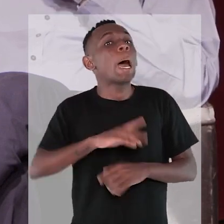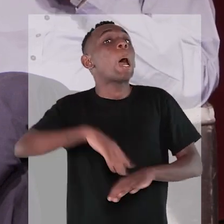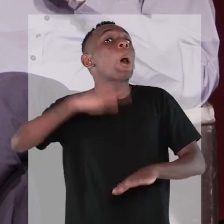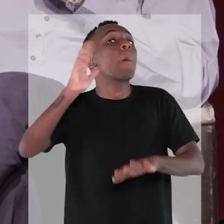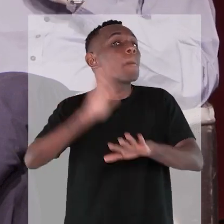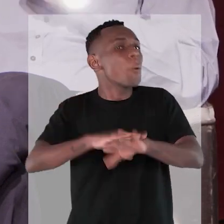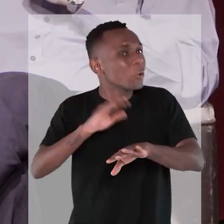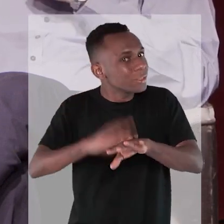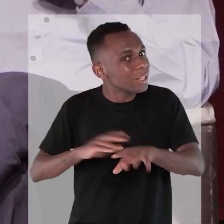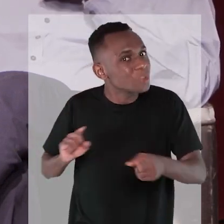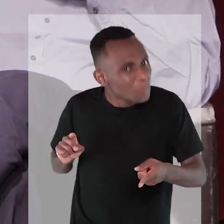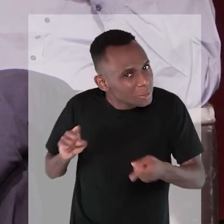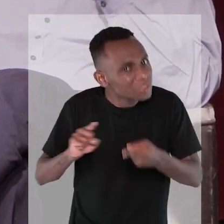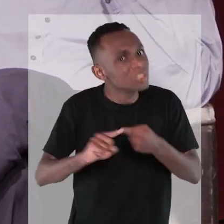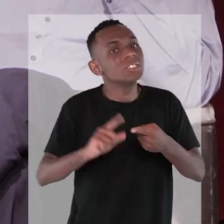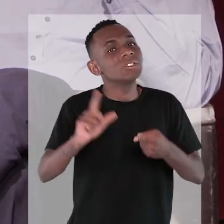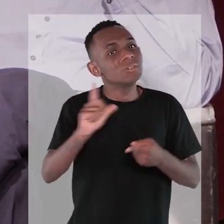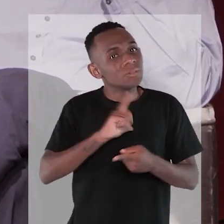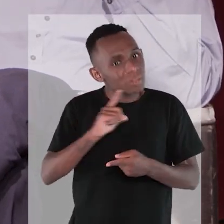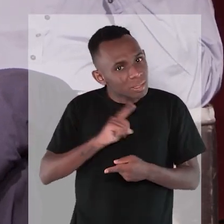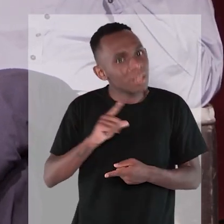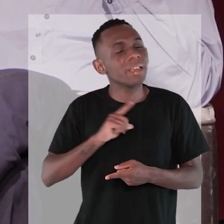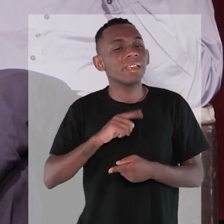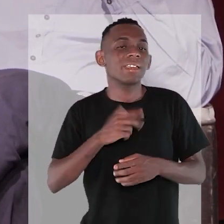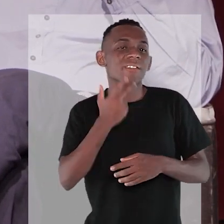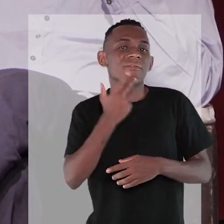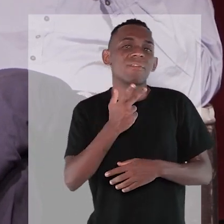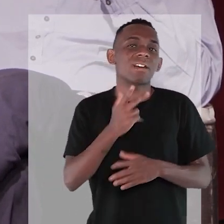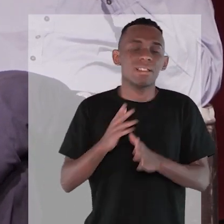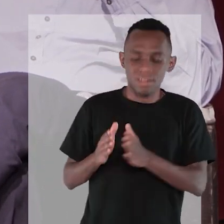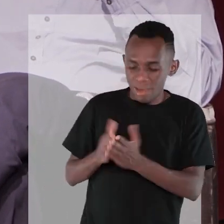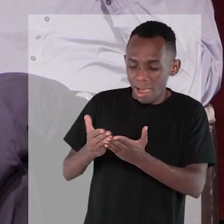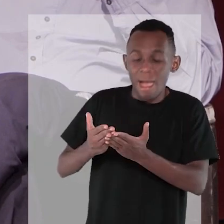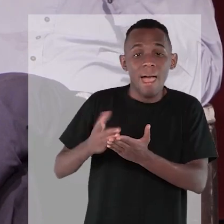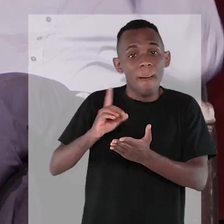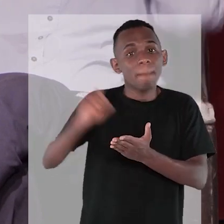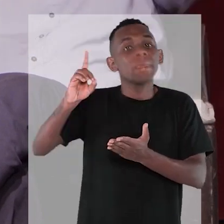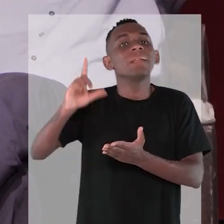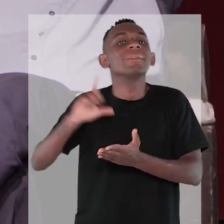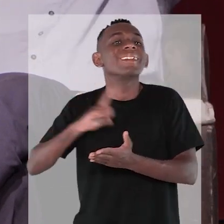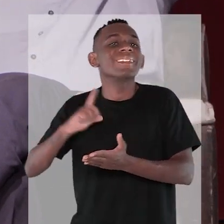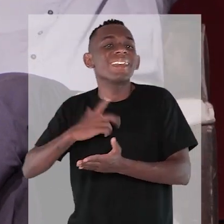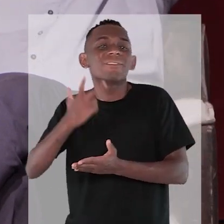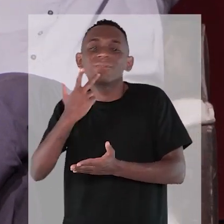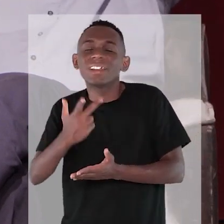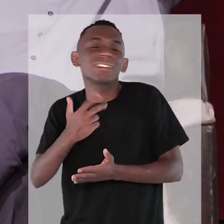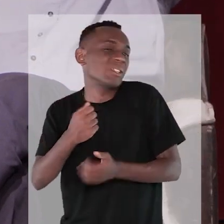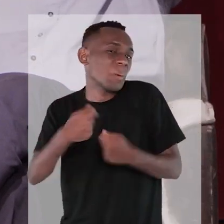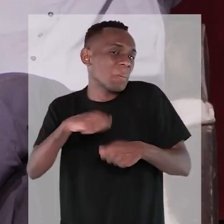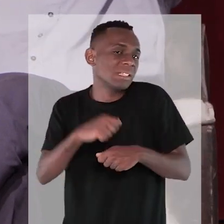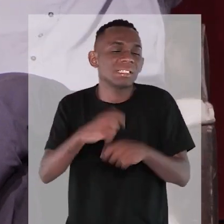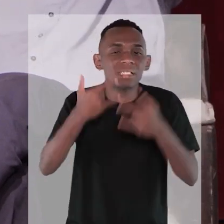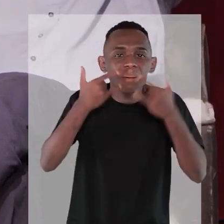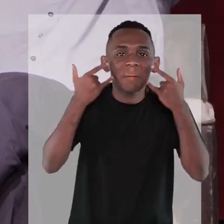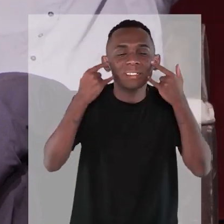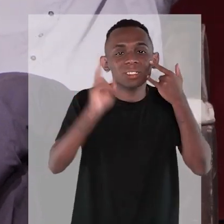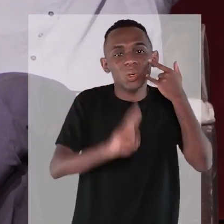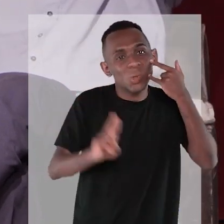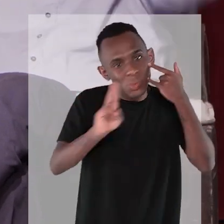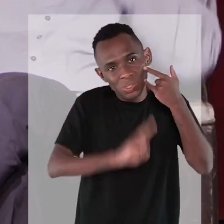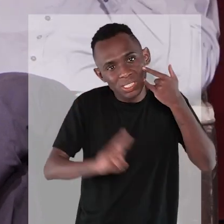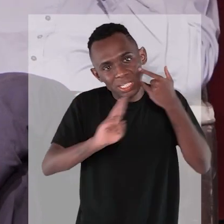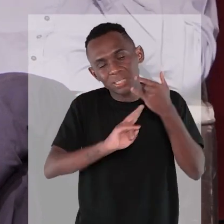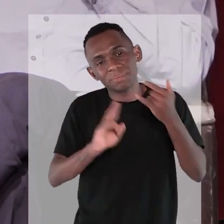está atribuindo, ou pelo menos enredando o tipo de ação dele num discurso de